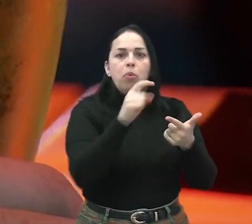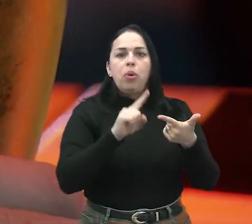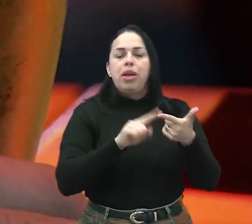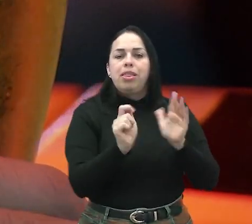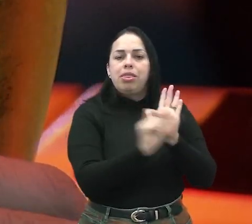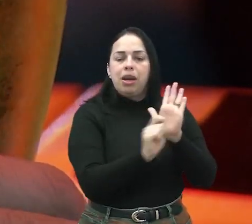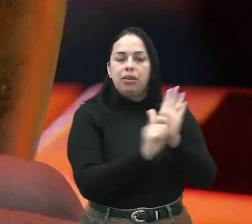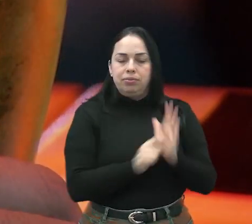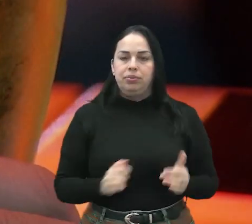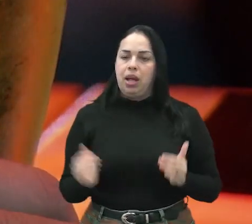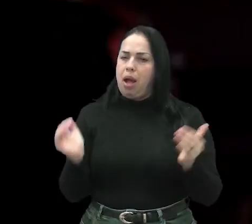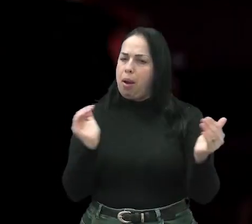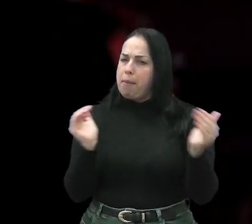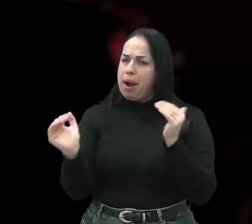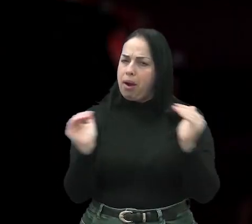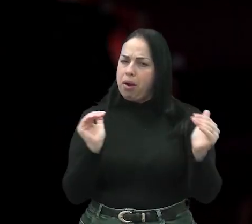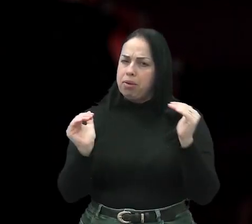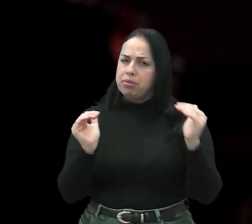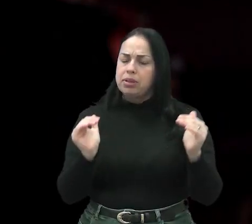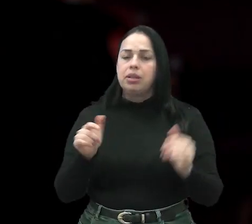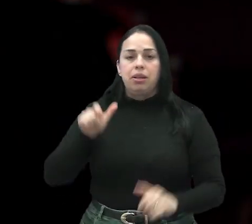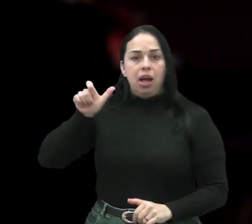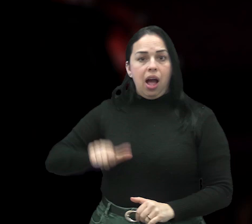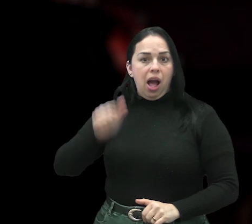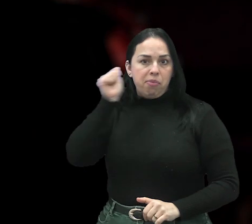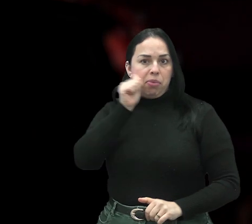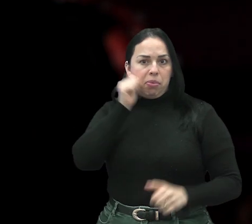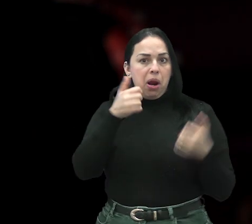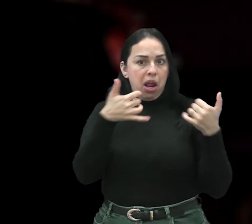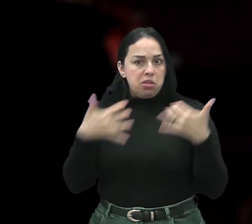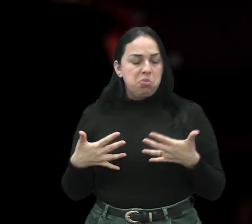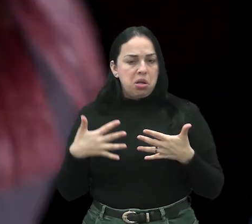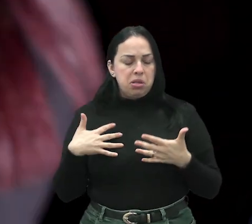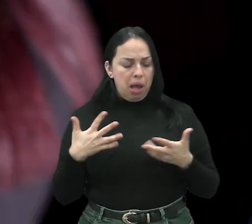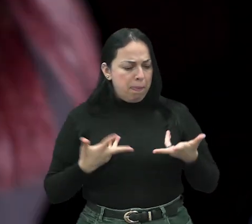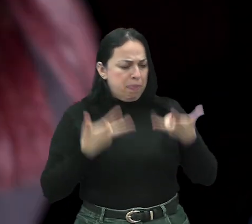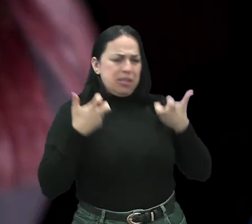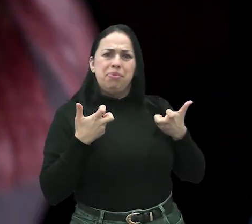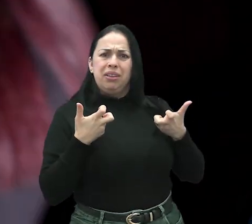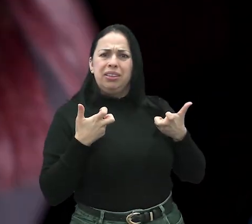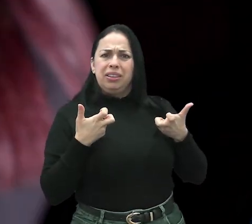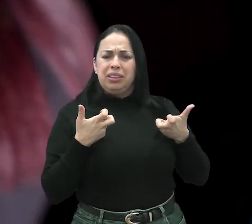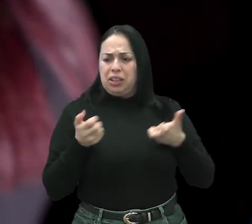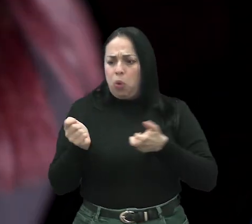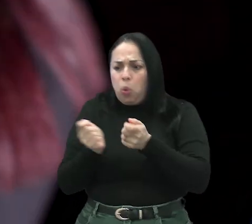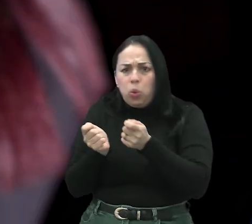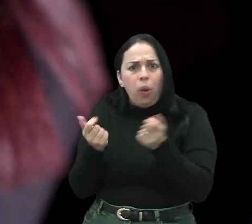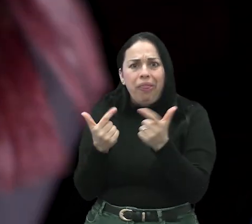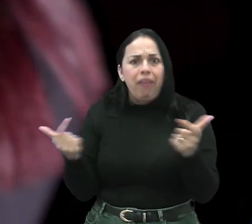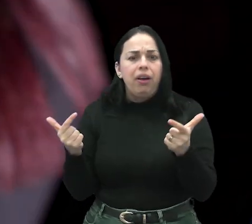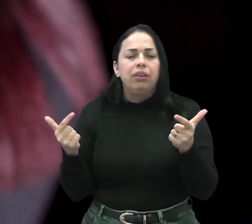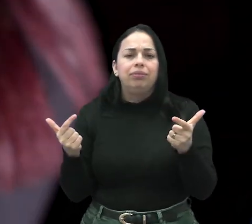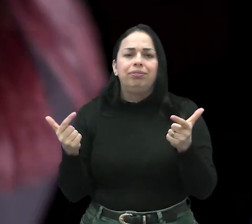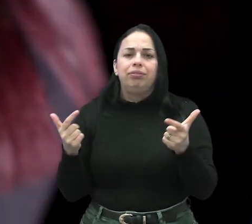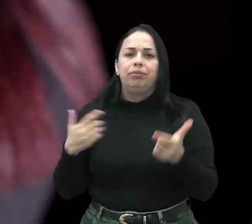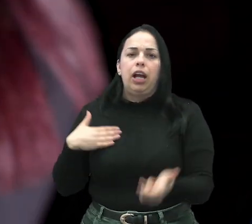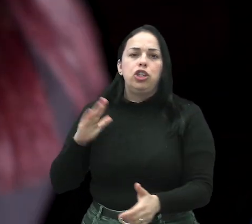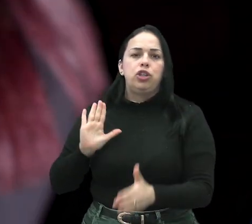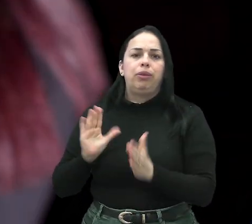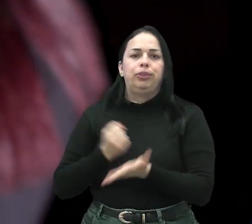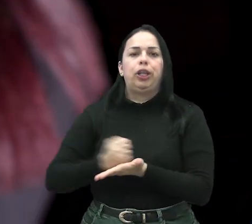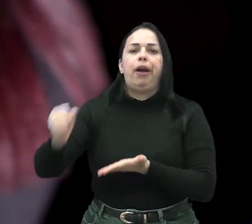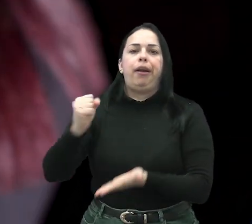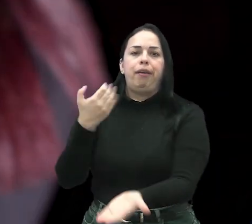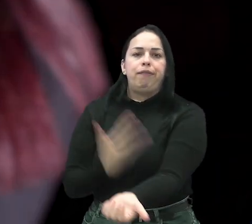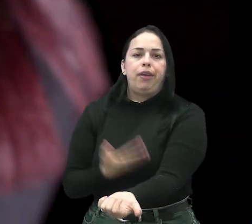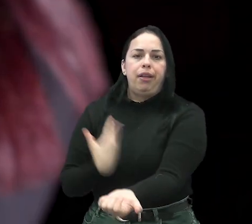de álcool e drogas. O comparativo é usado também pela jovem. Quando percebeu que a situação havia saído do controle,